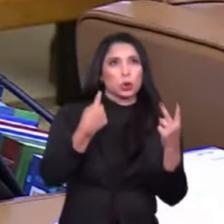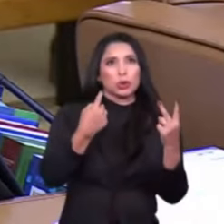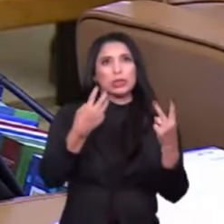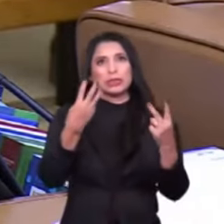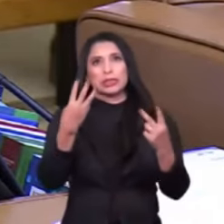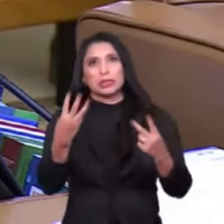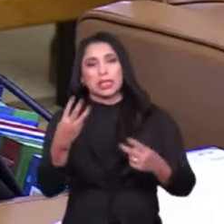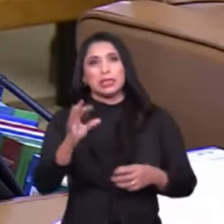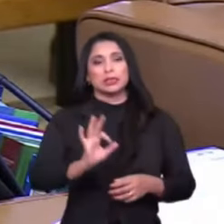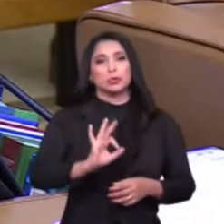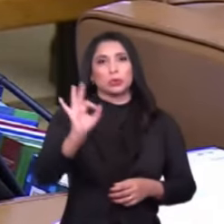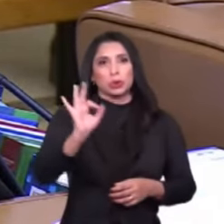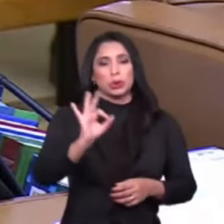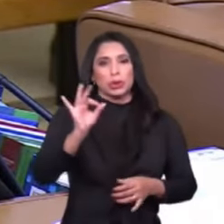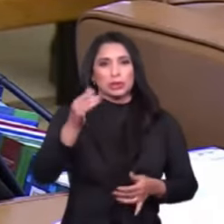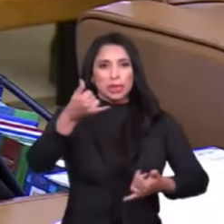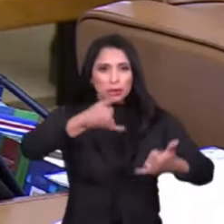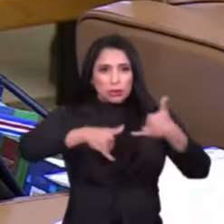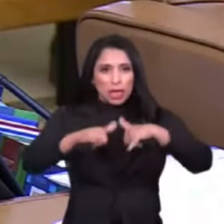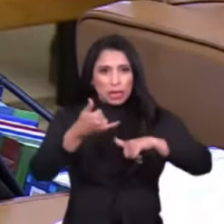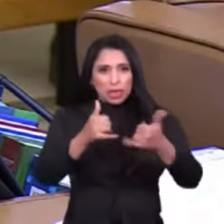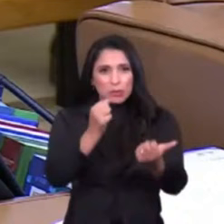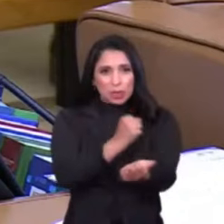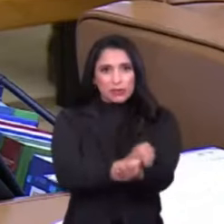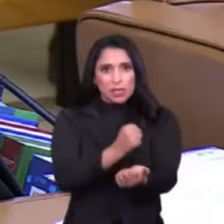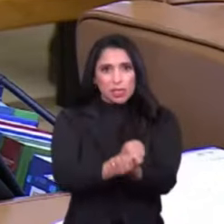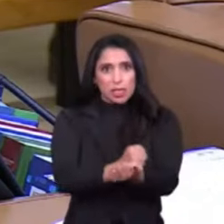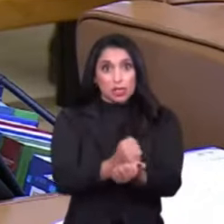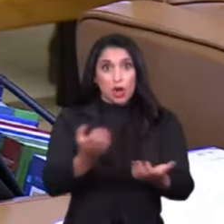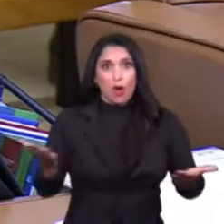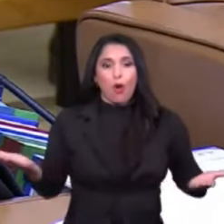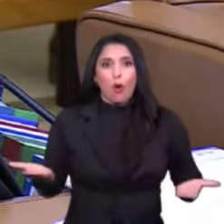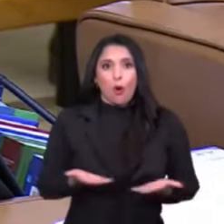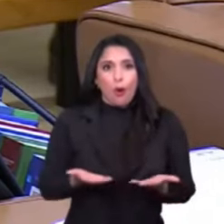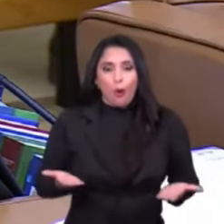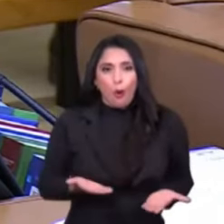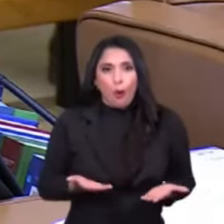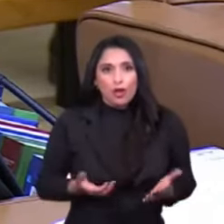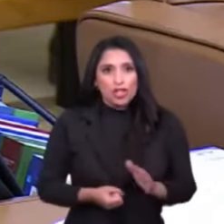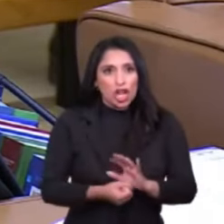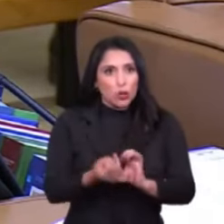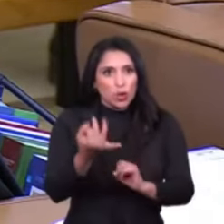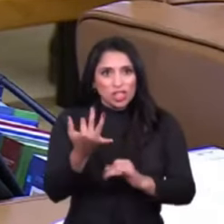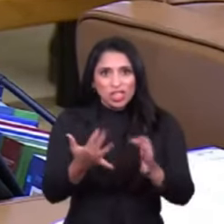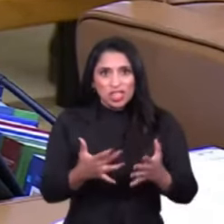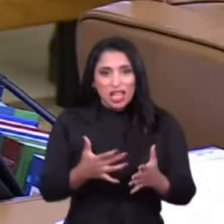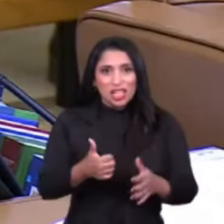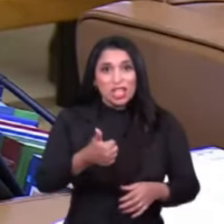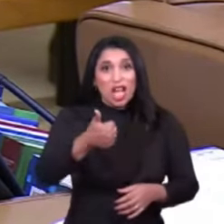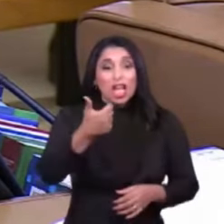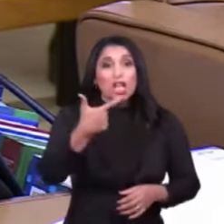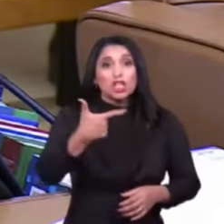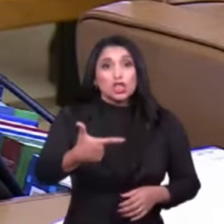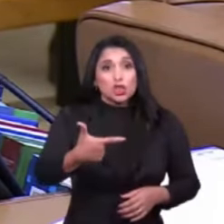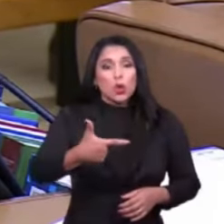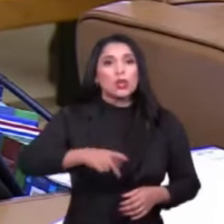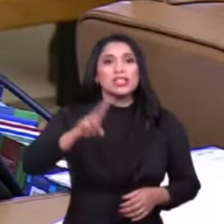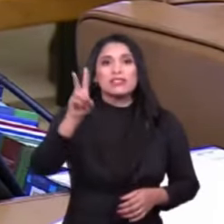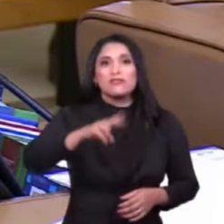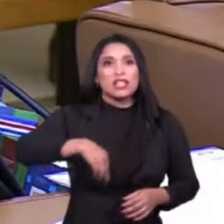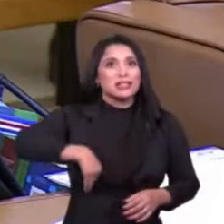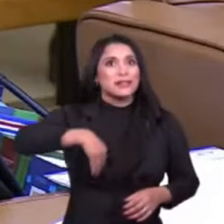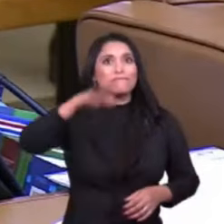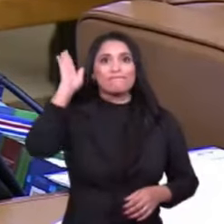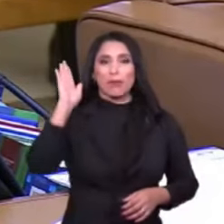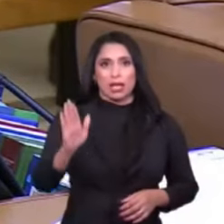de THC. Hoje, a concentração alcança até 12 vezes mais do que há 60